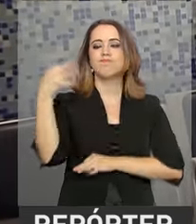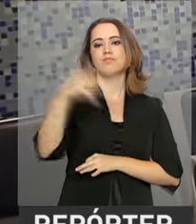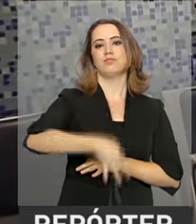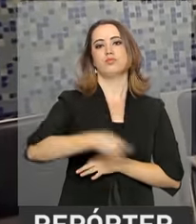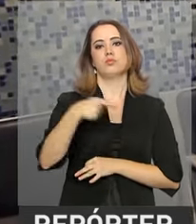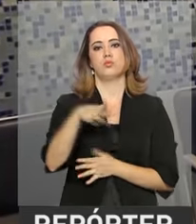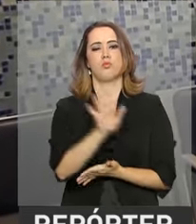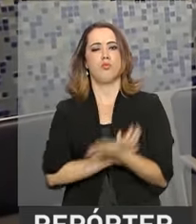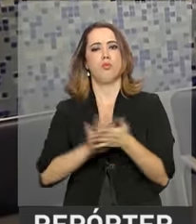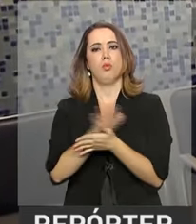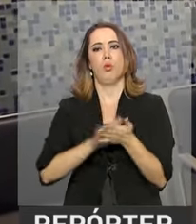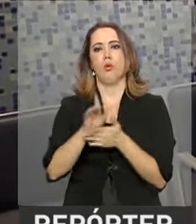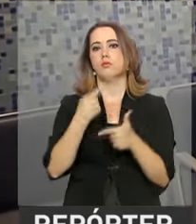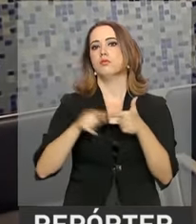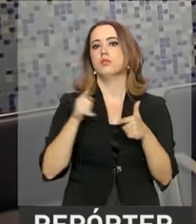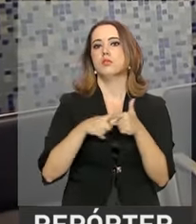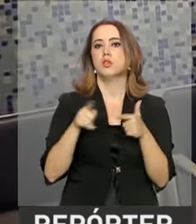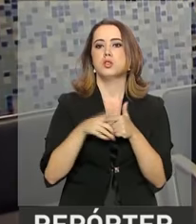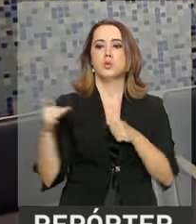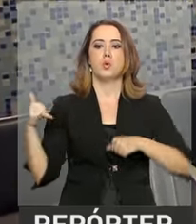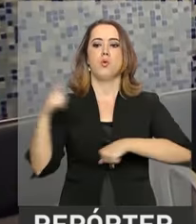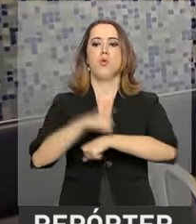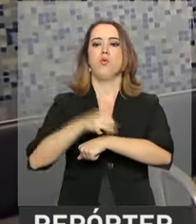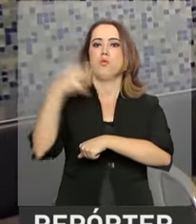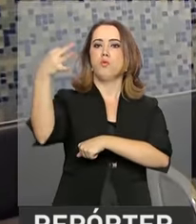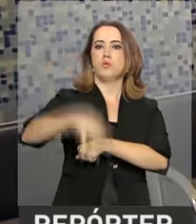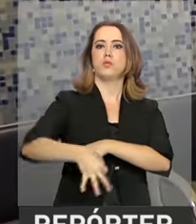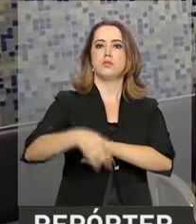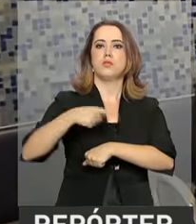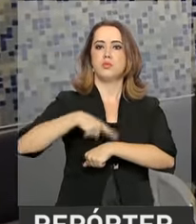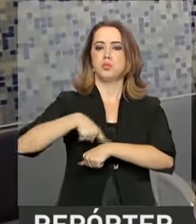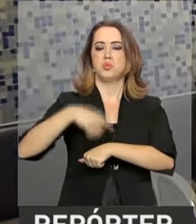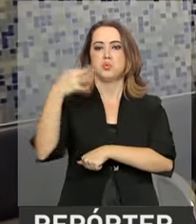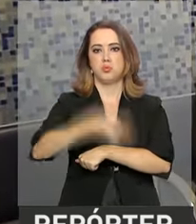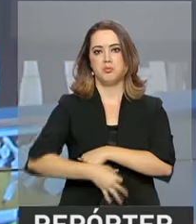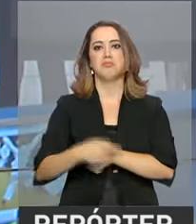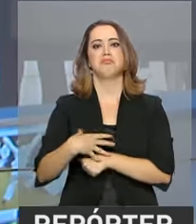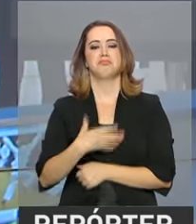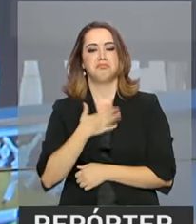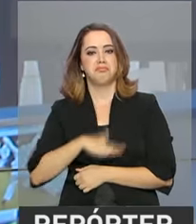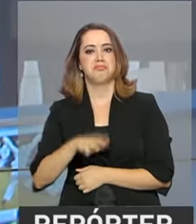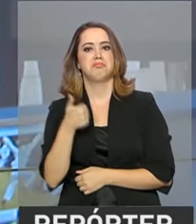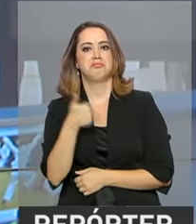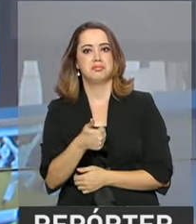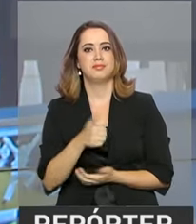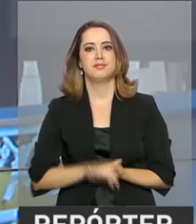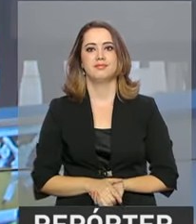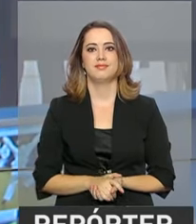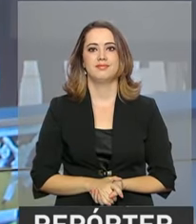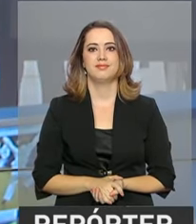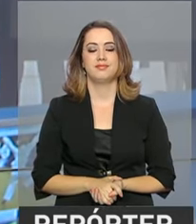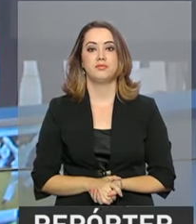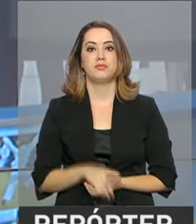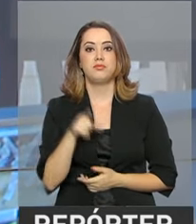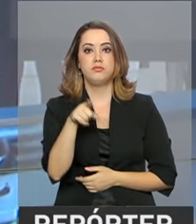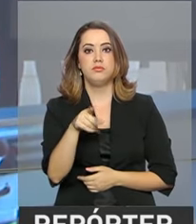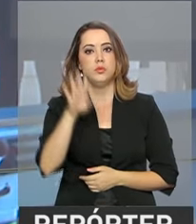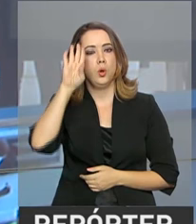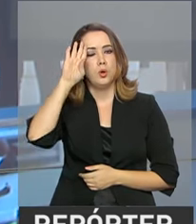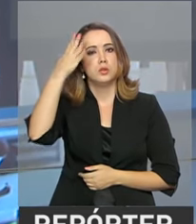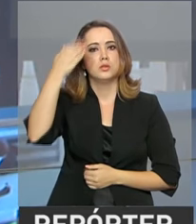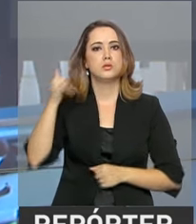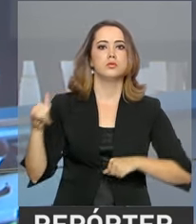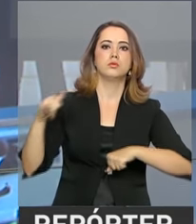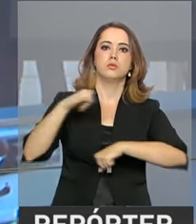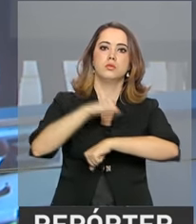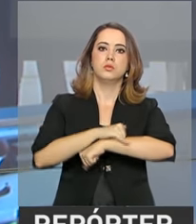nenhum problema, o voo no horário certo, tranquilo. Que bom. As autoridades